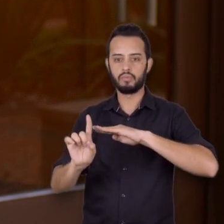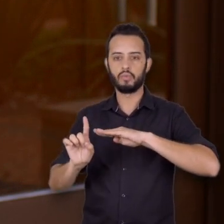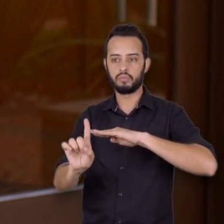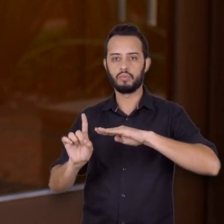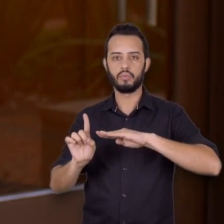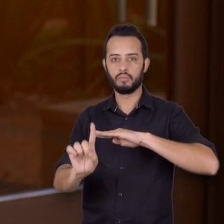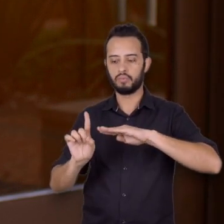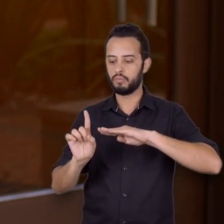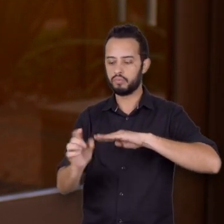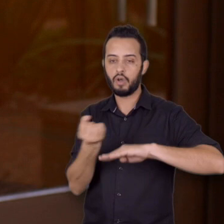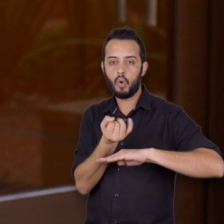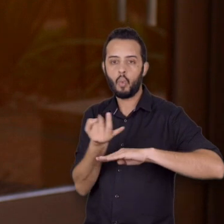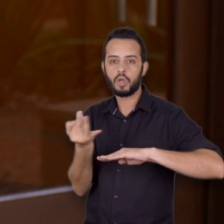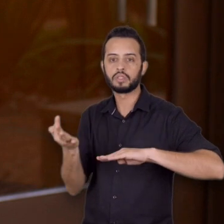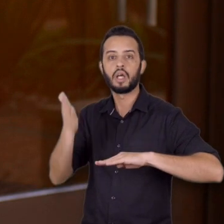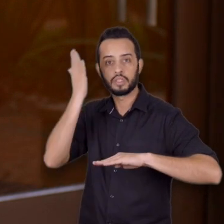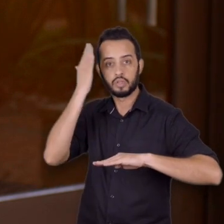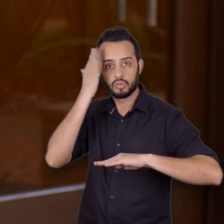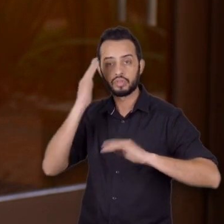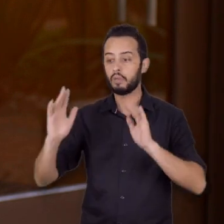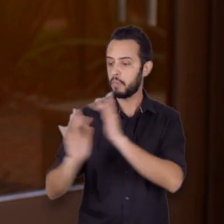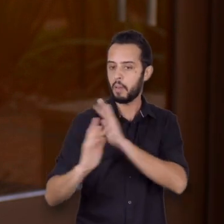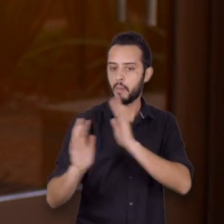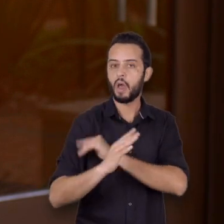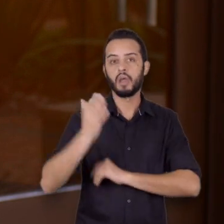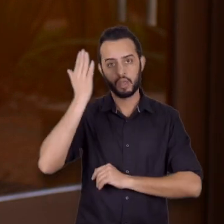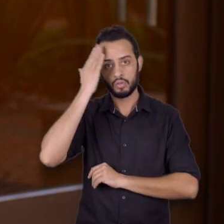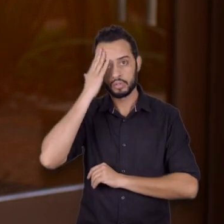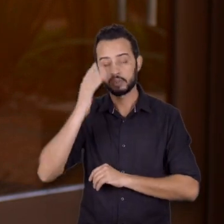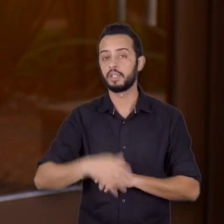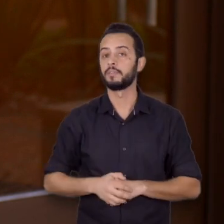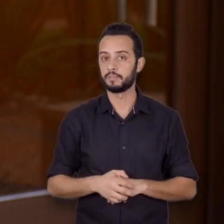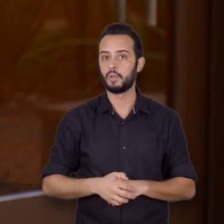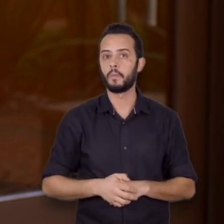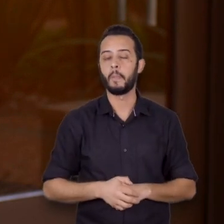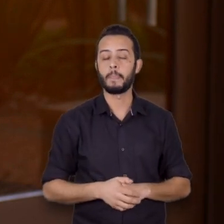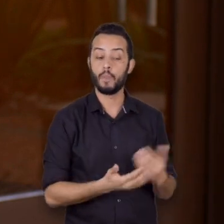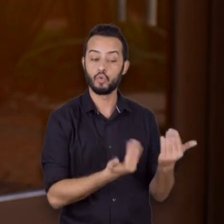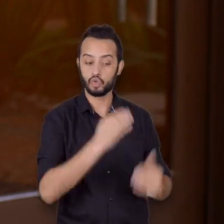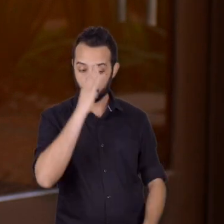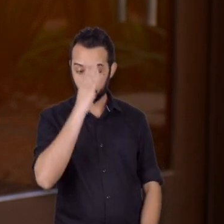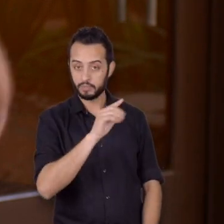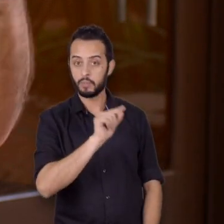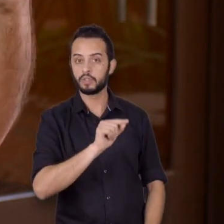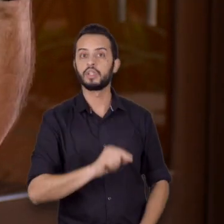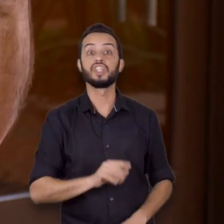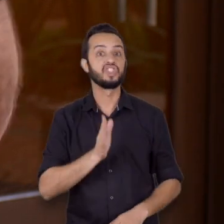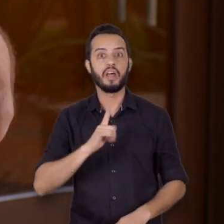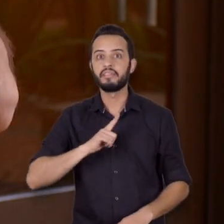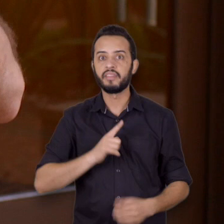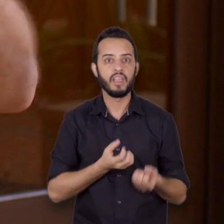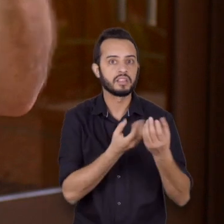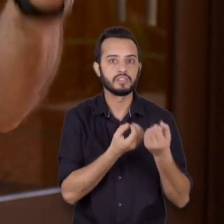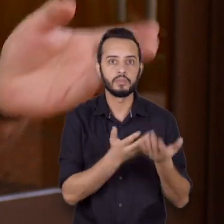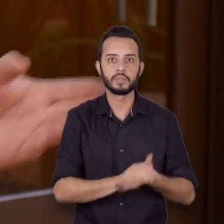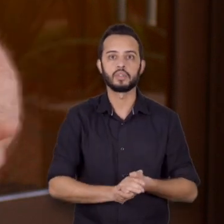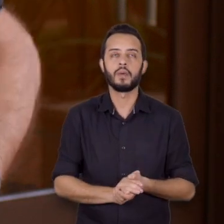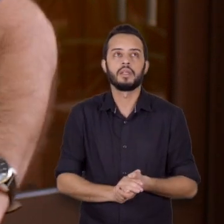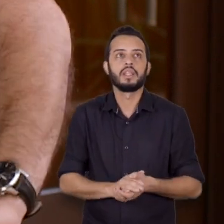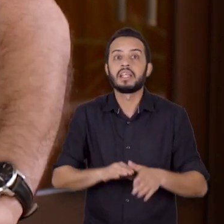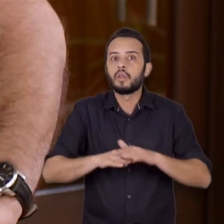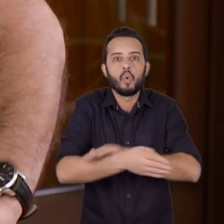cidadão. Em geral, o cidadão hoje, essa é outra questão, principalmente o jovem, ele dá esses dados como quem dá bom